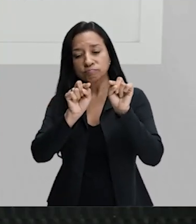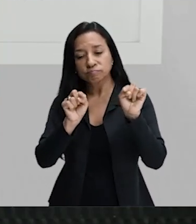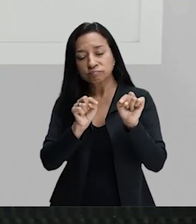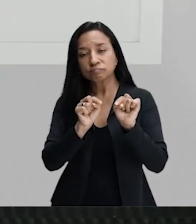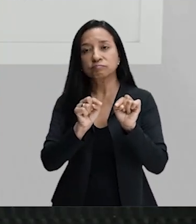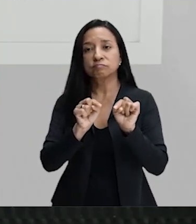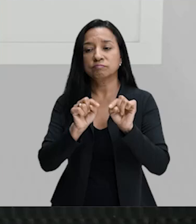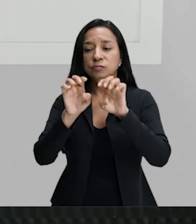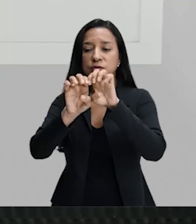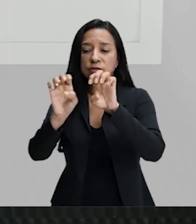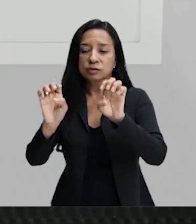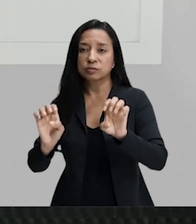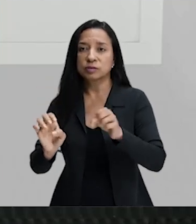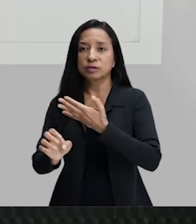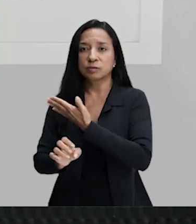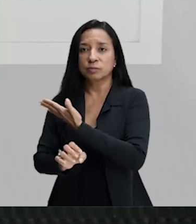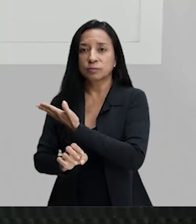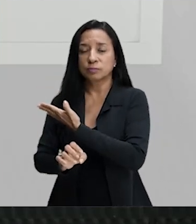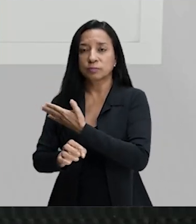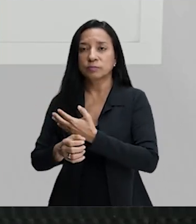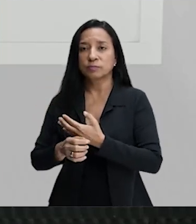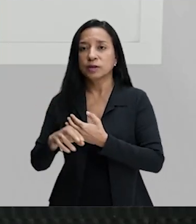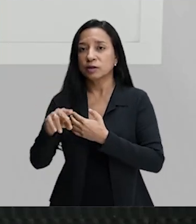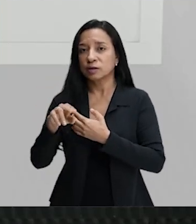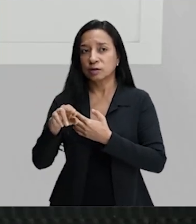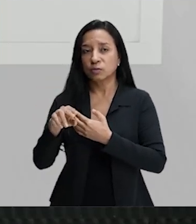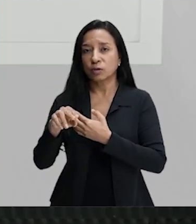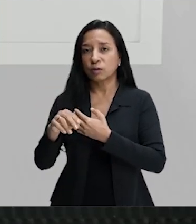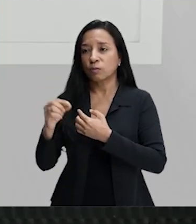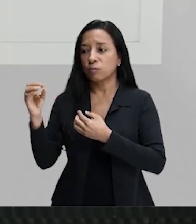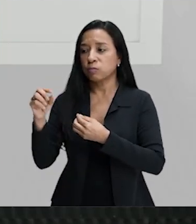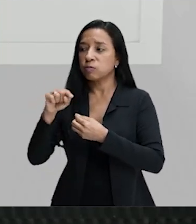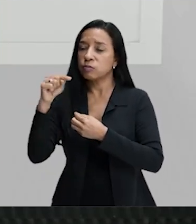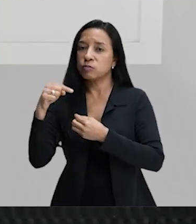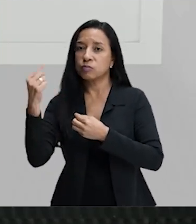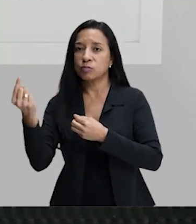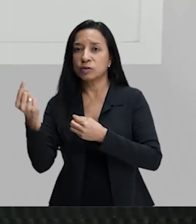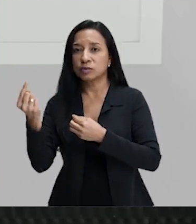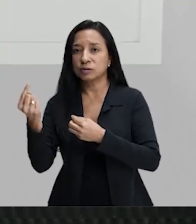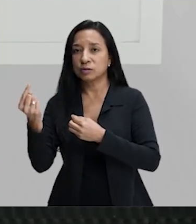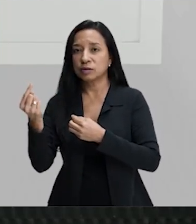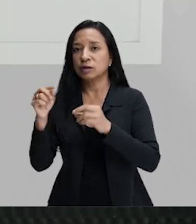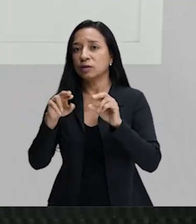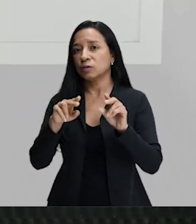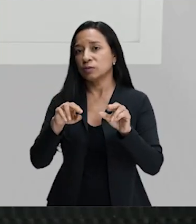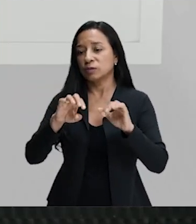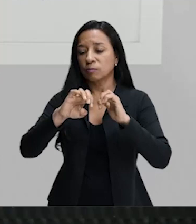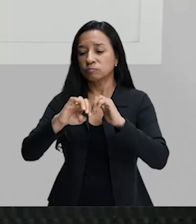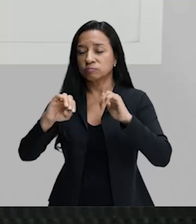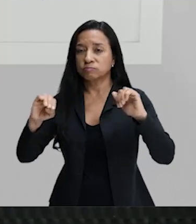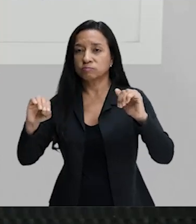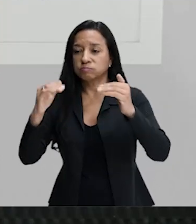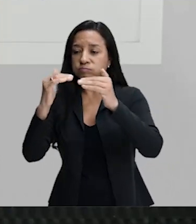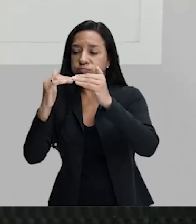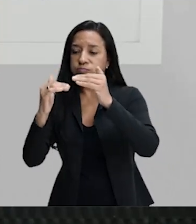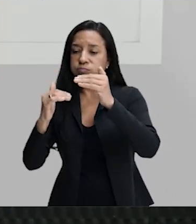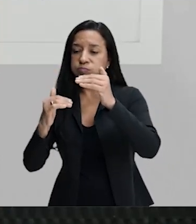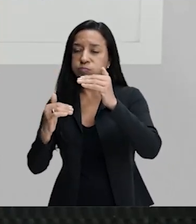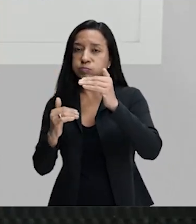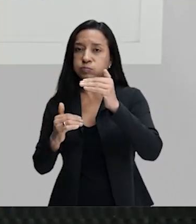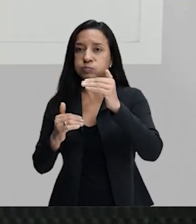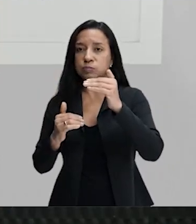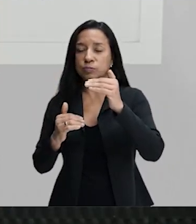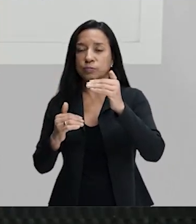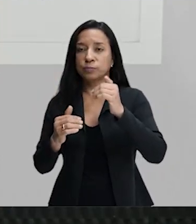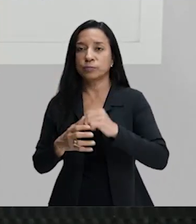Então, essa expressão aqui, ó, é igualzinho a essa, mas na sua forma decomposta, na sua forma